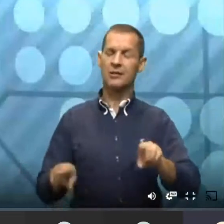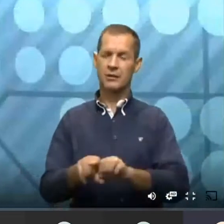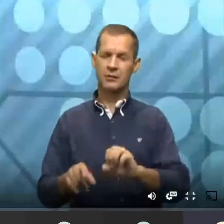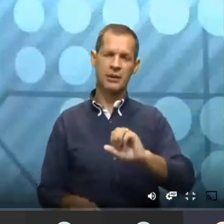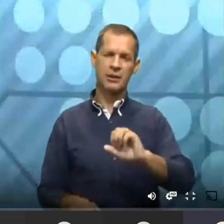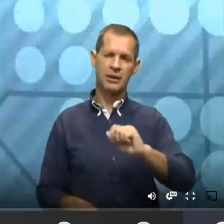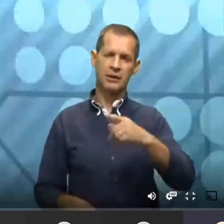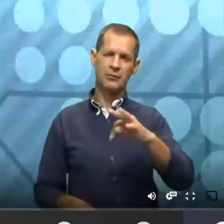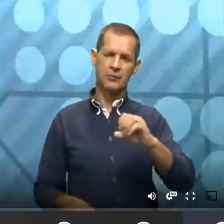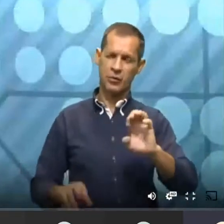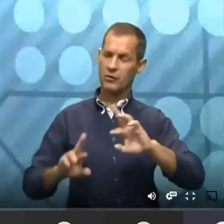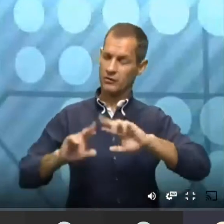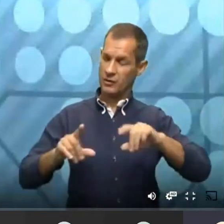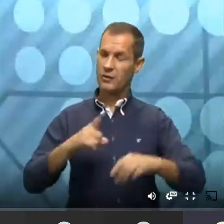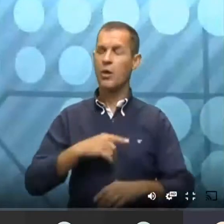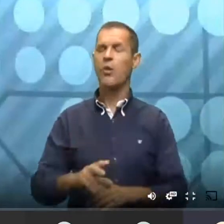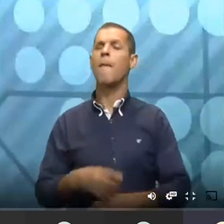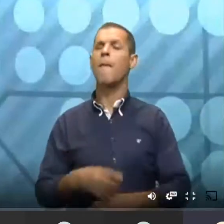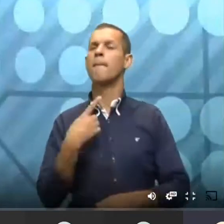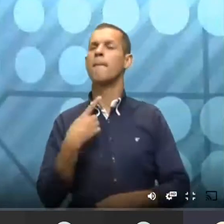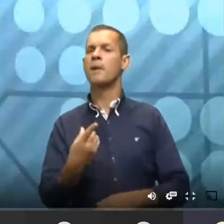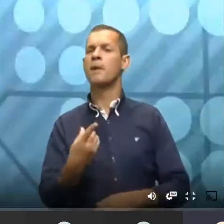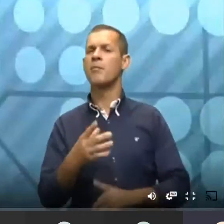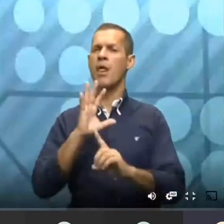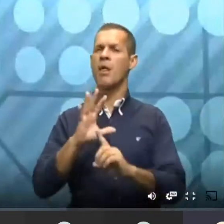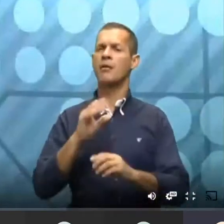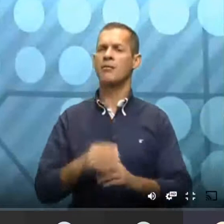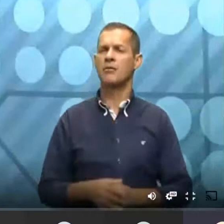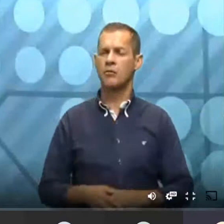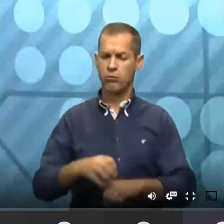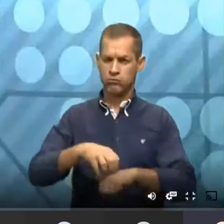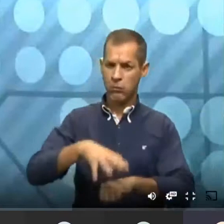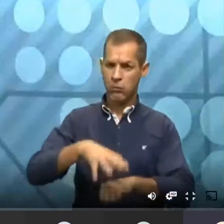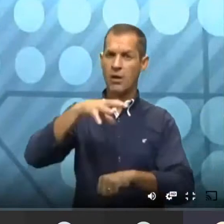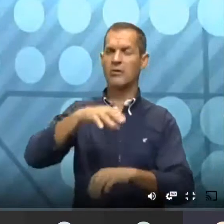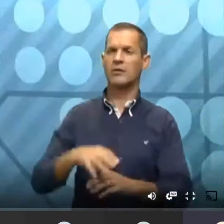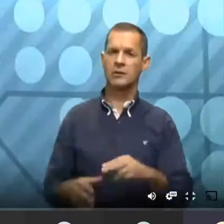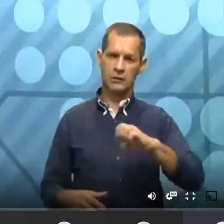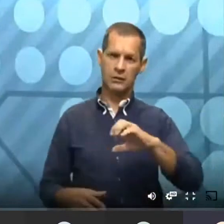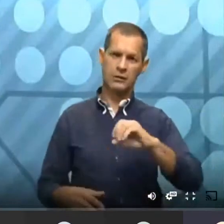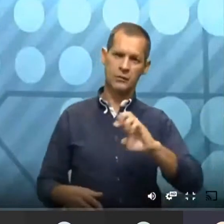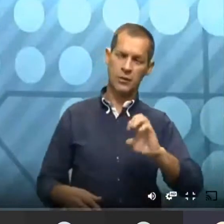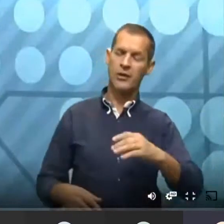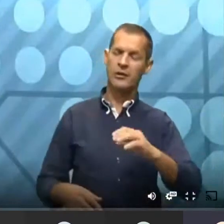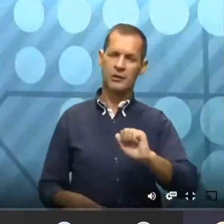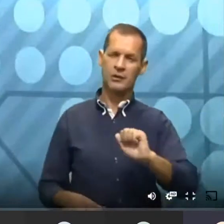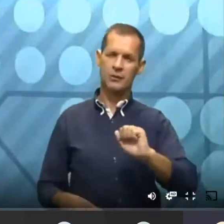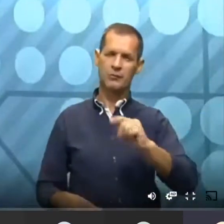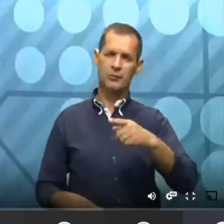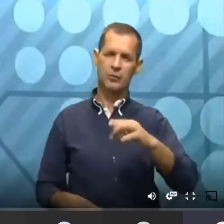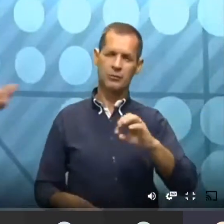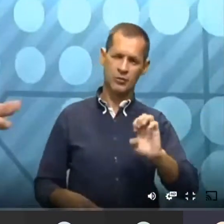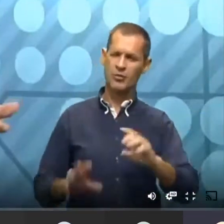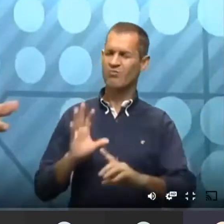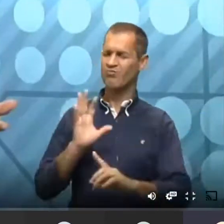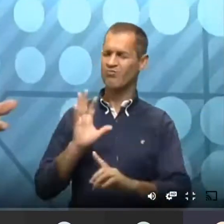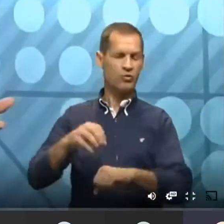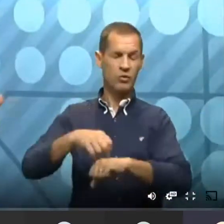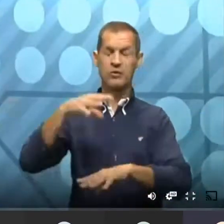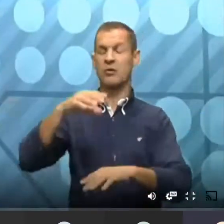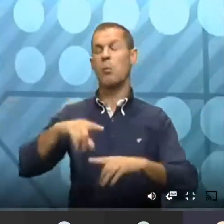apoptose é justamente isso. Uma vai causar a inflamação, que é a necrose, e a apoptose, ela não vai